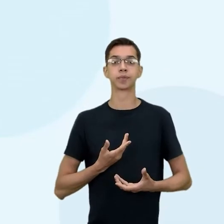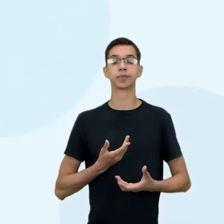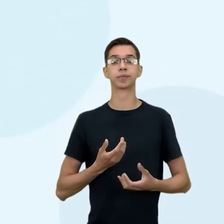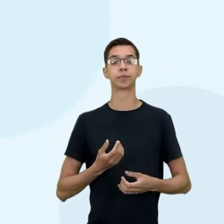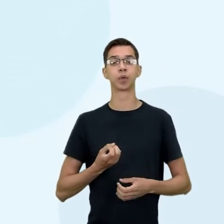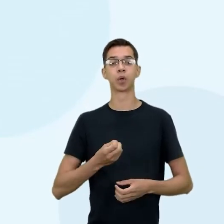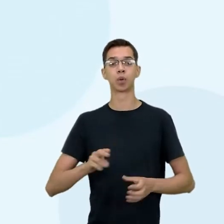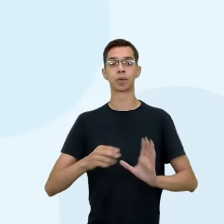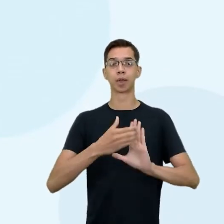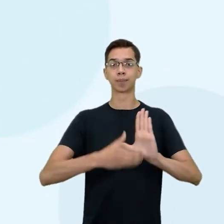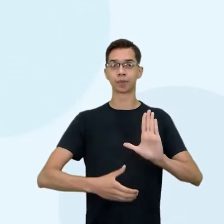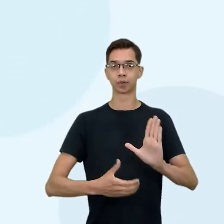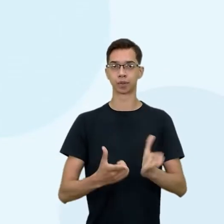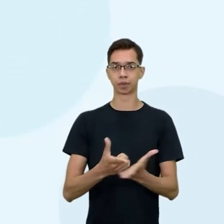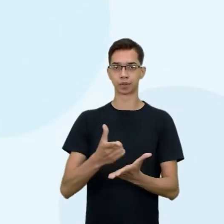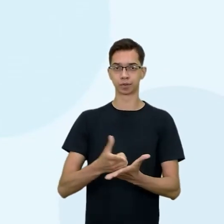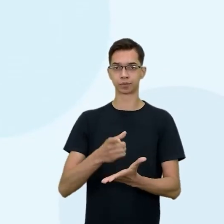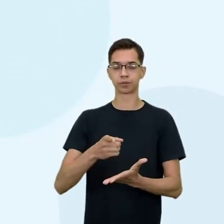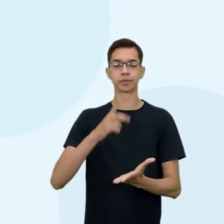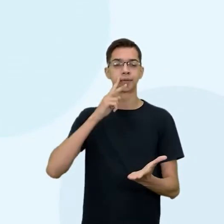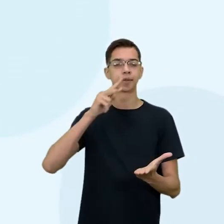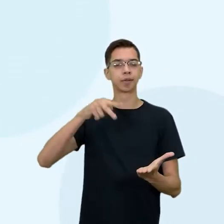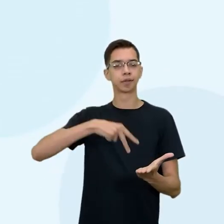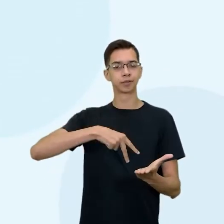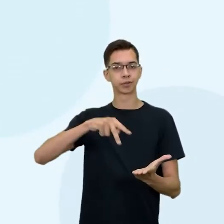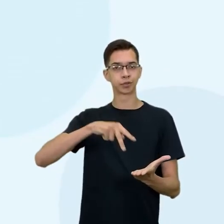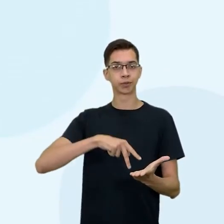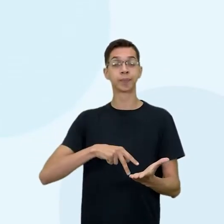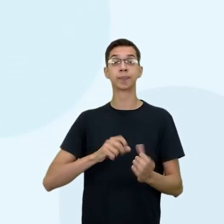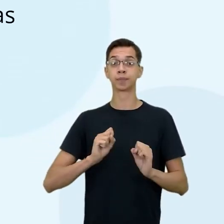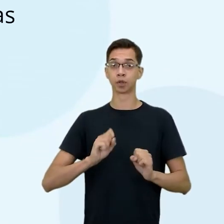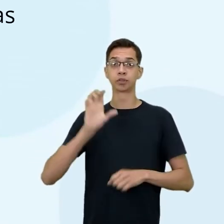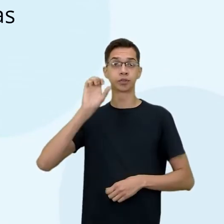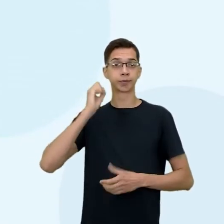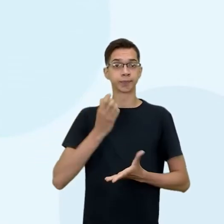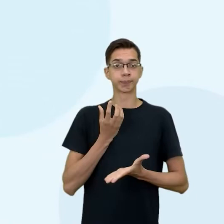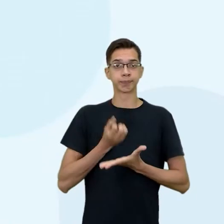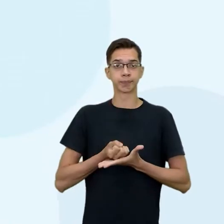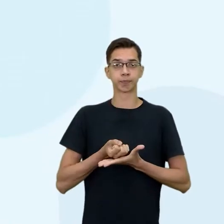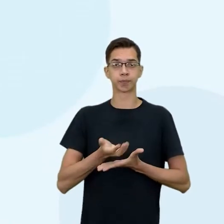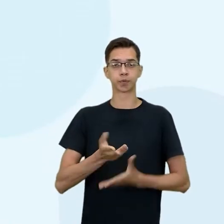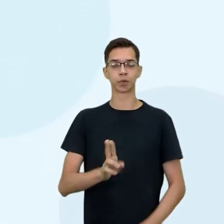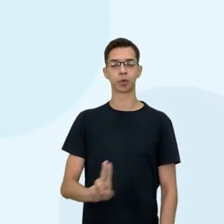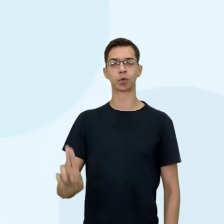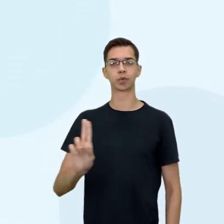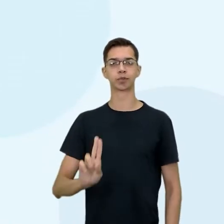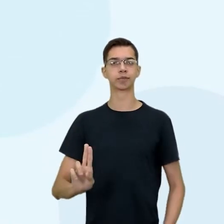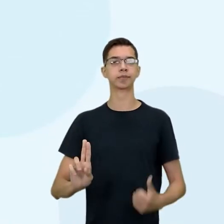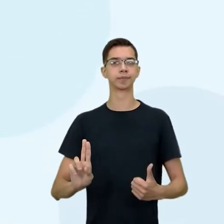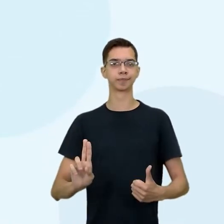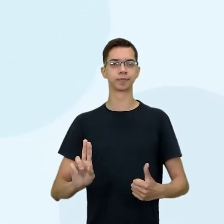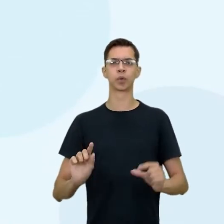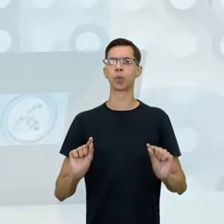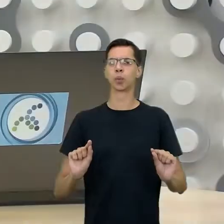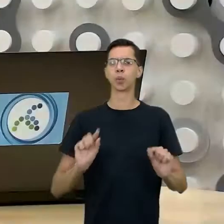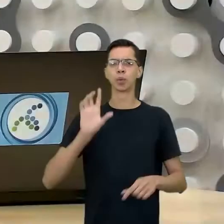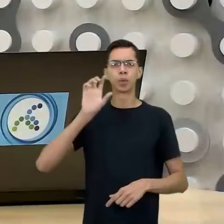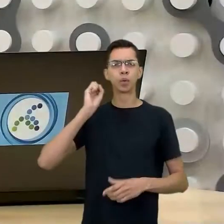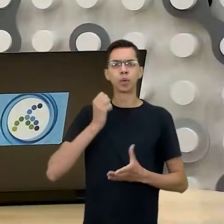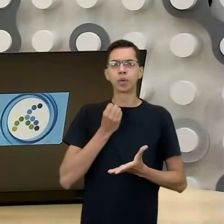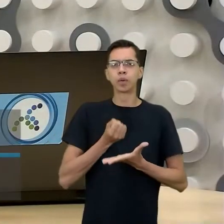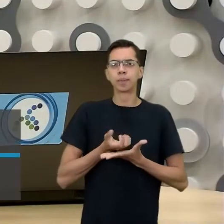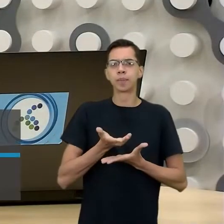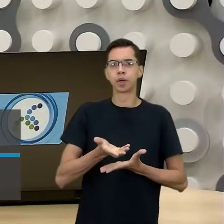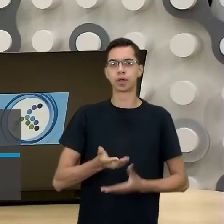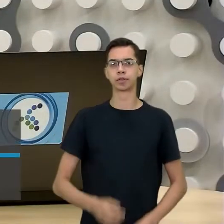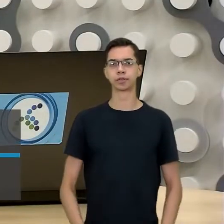conjunto, e aí vocês podem usar aí o conjunto de podcasts, leituras modulares. O que é esses podcasts, né? Existem